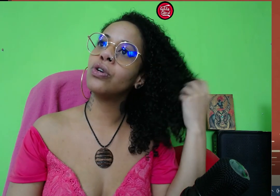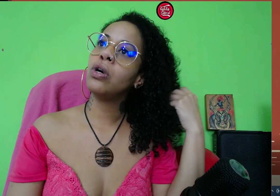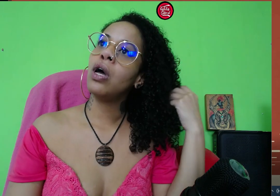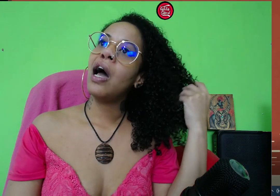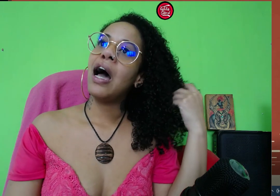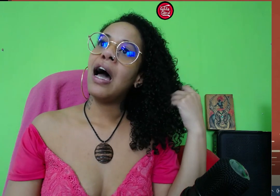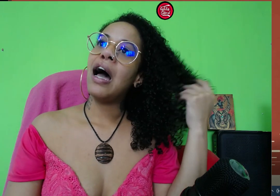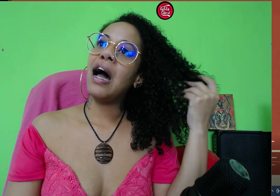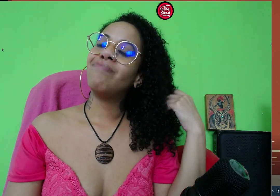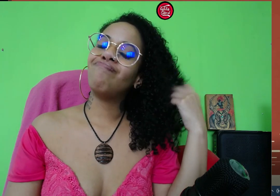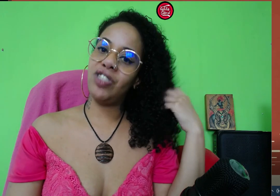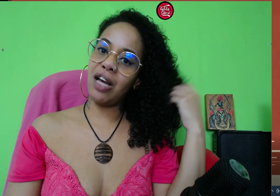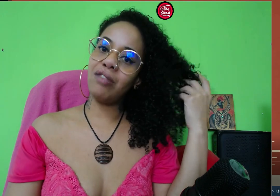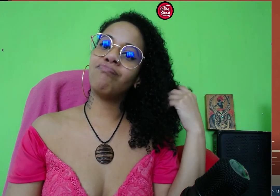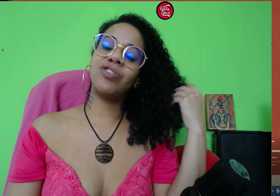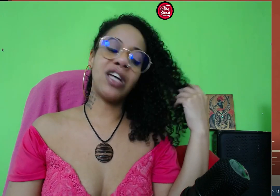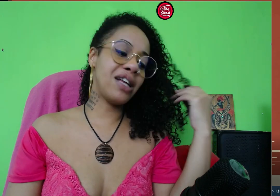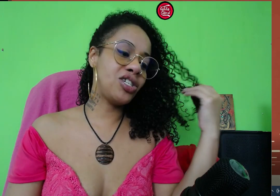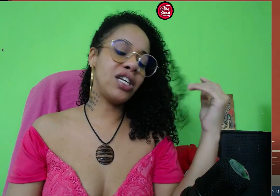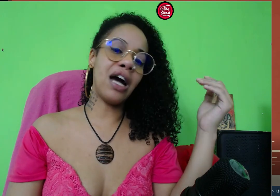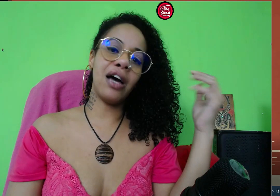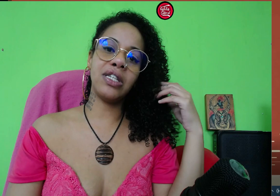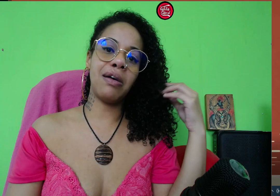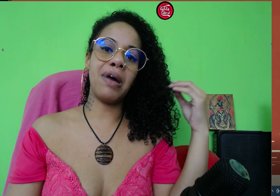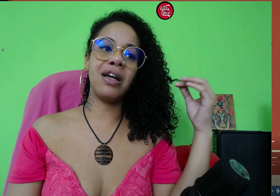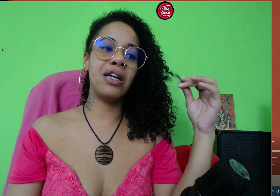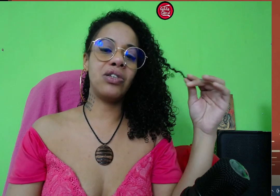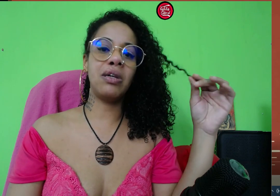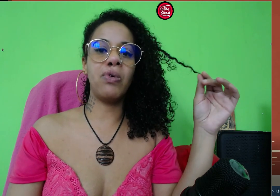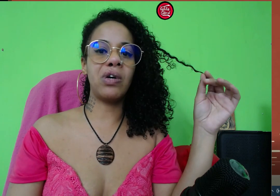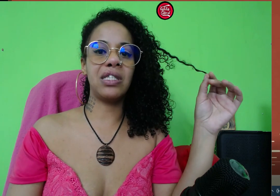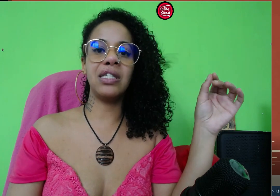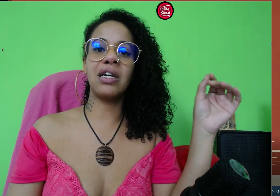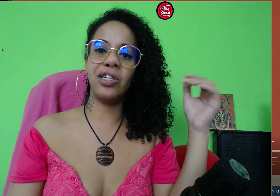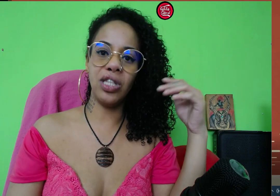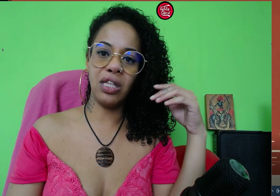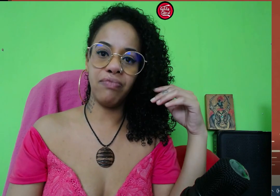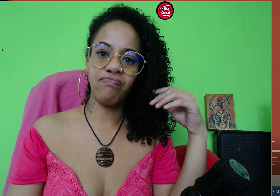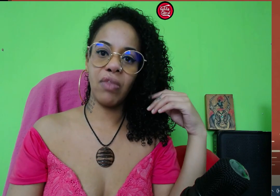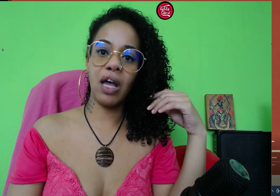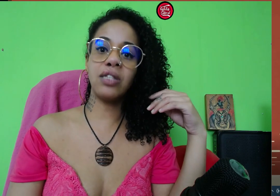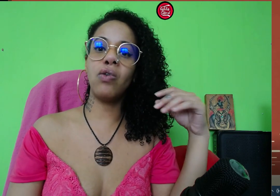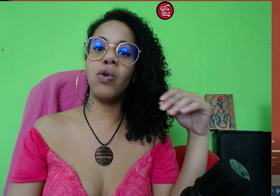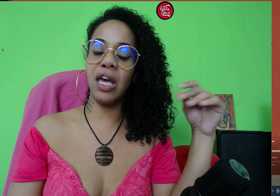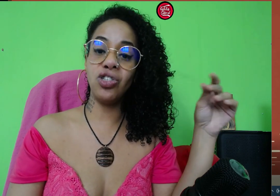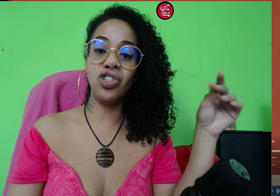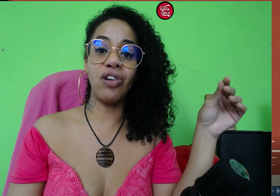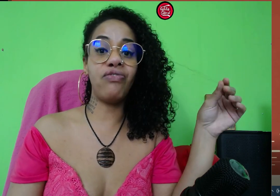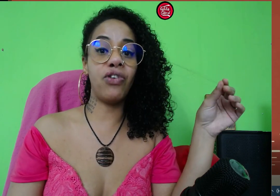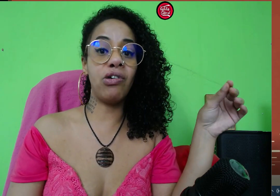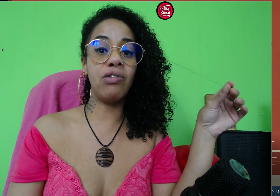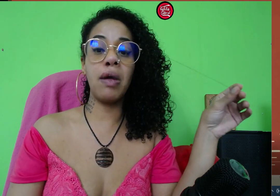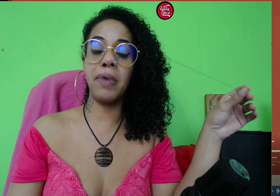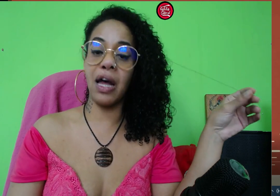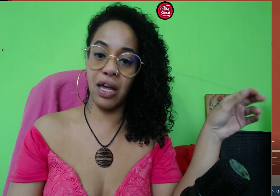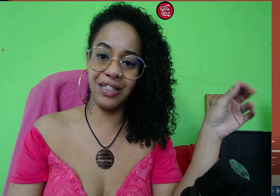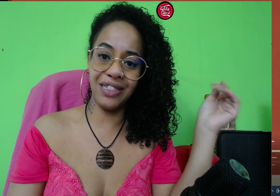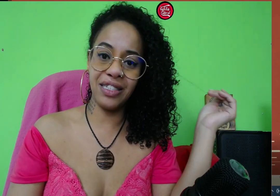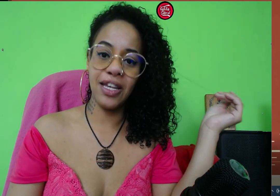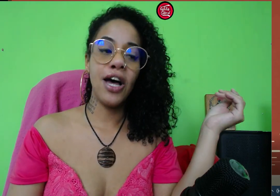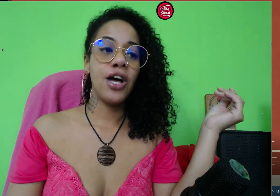Gente já já tiraram as amarras da nossa boca vocês acreditam as correntes já foram